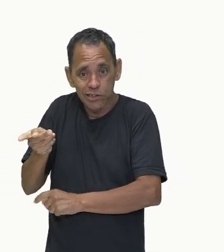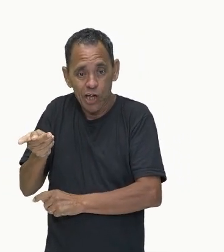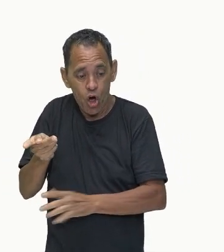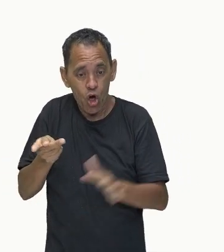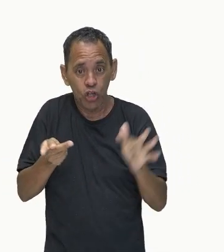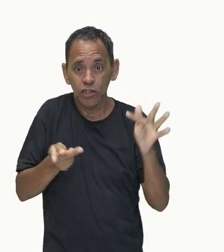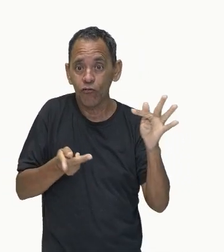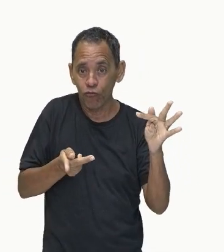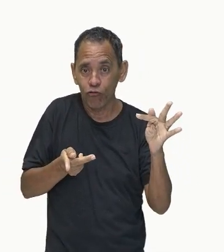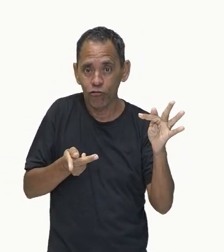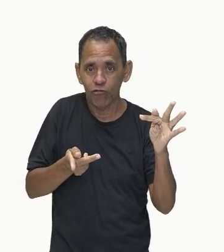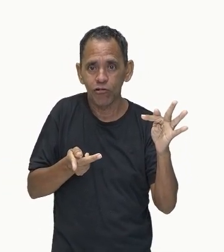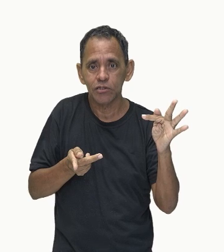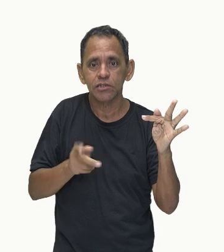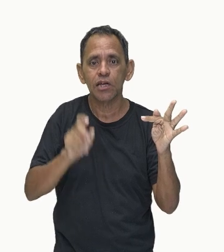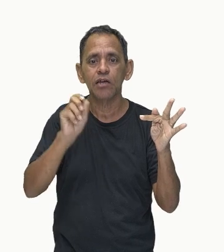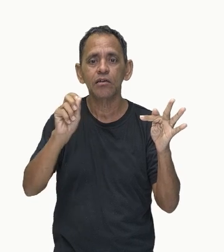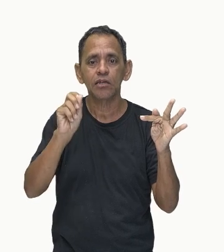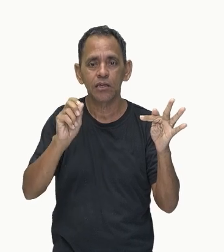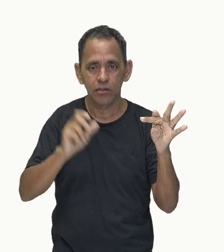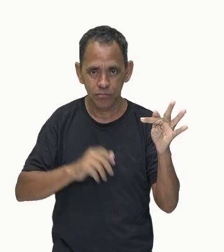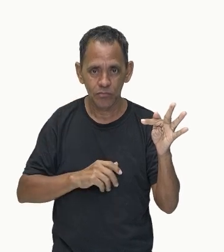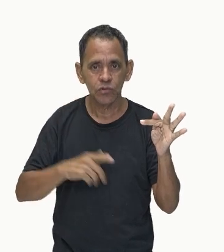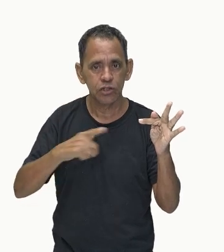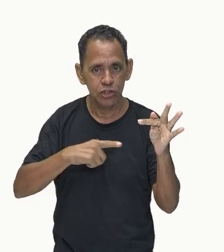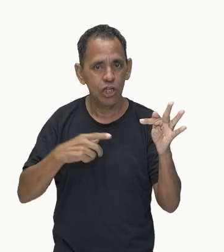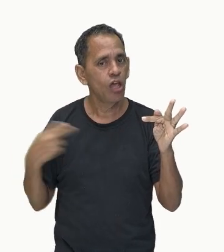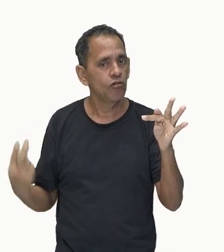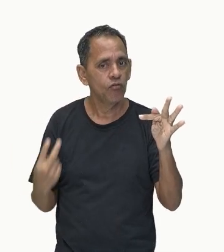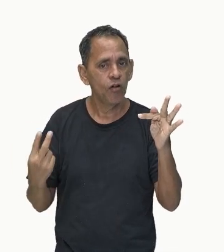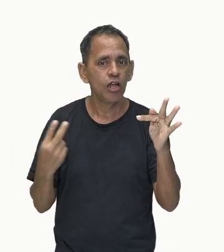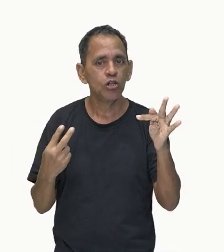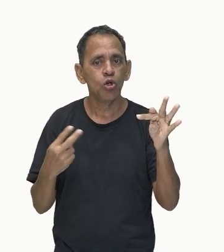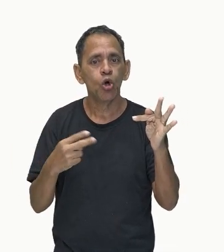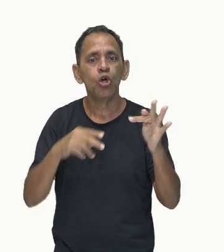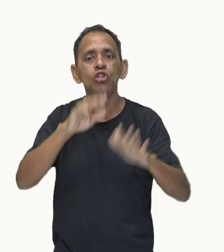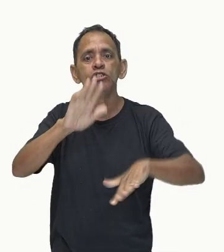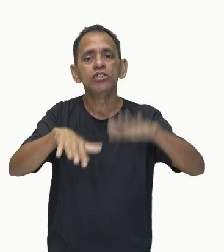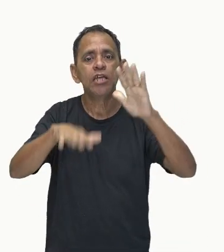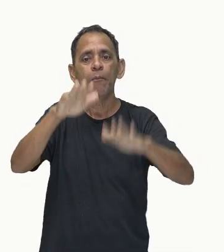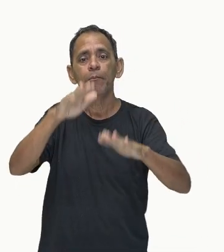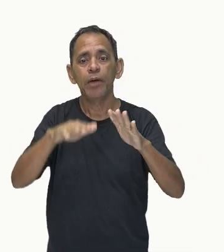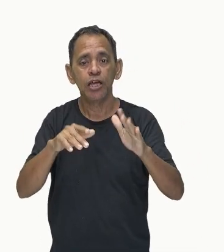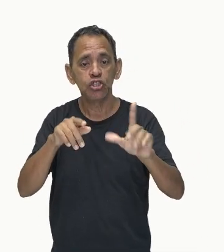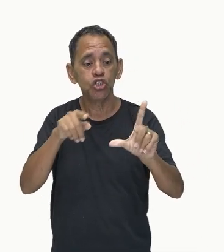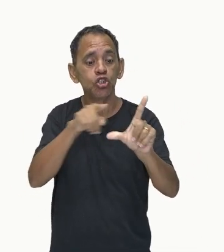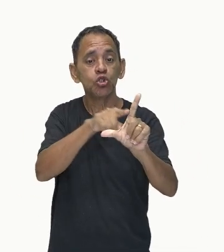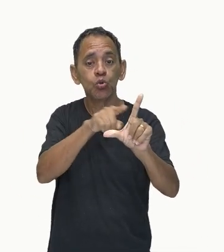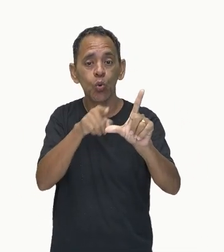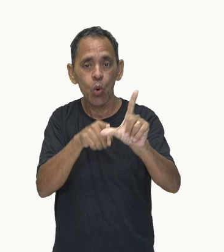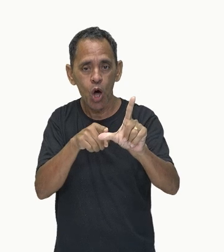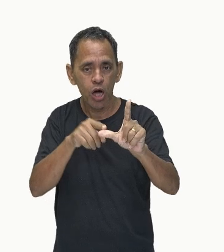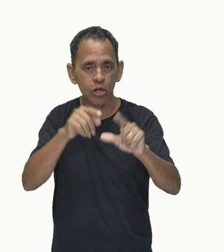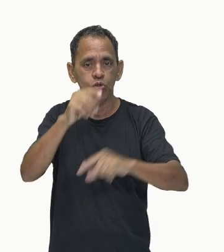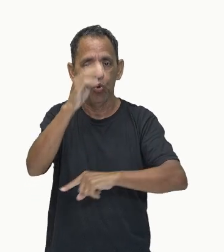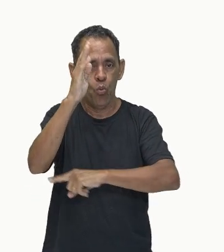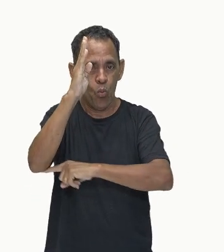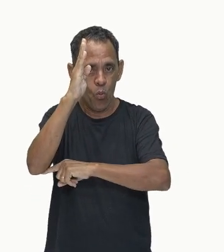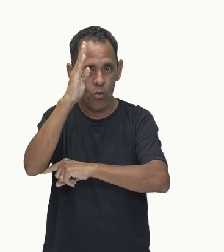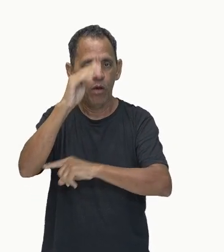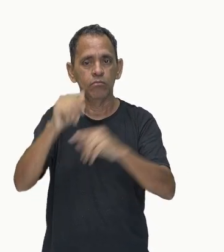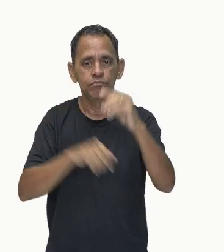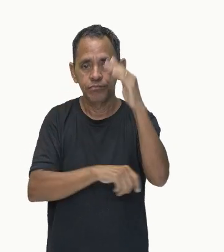é um valor que depende do ângulo de inclinação. Então, a componente horizontal